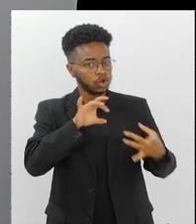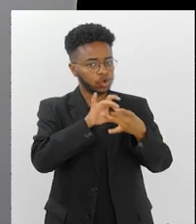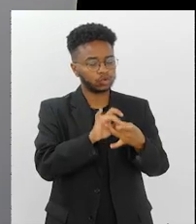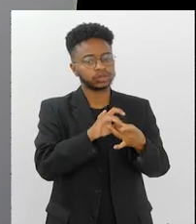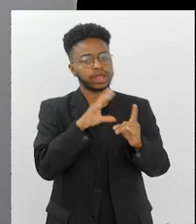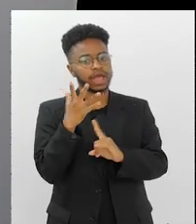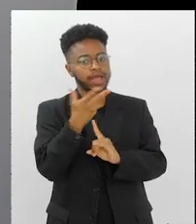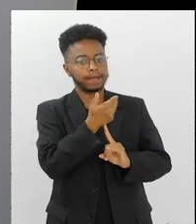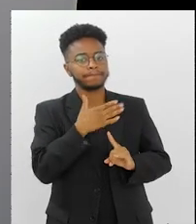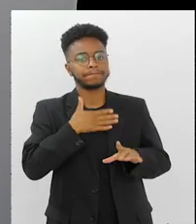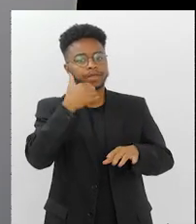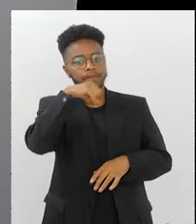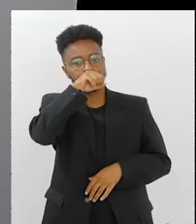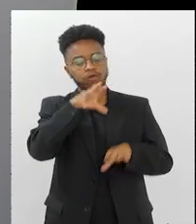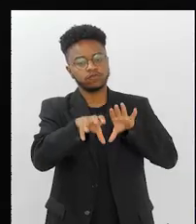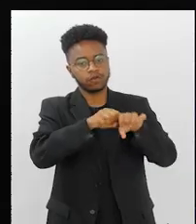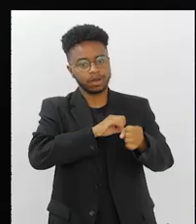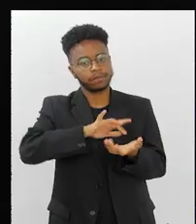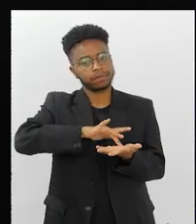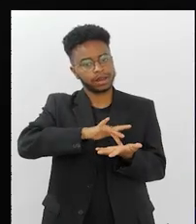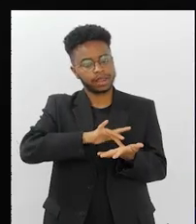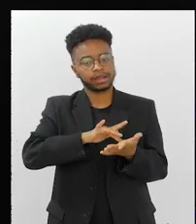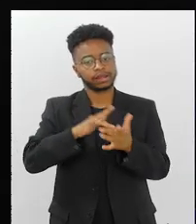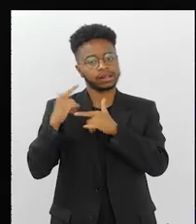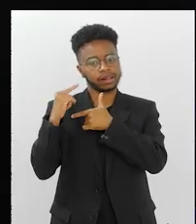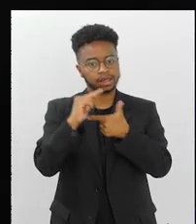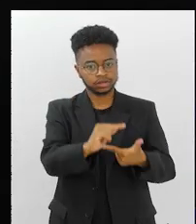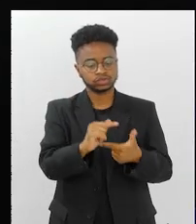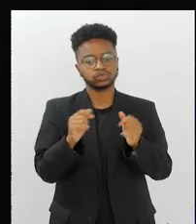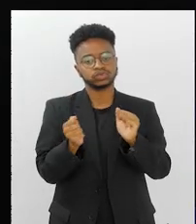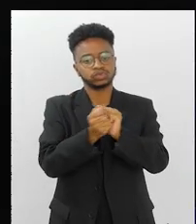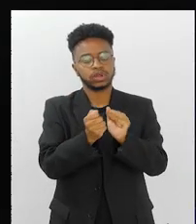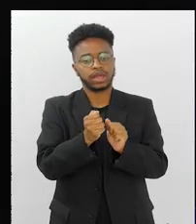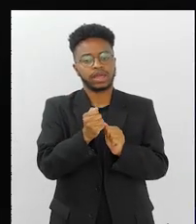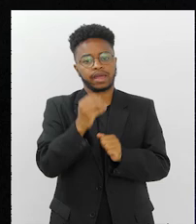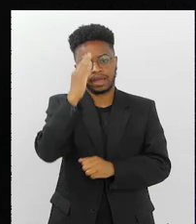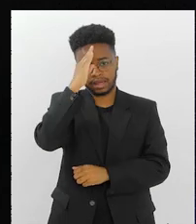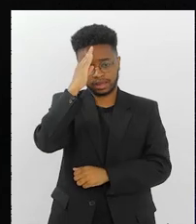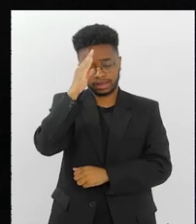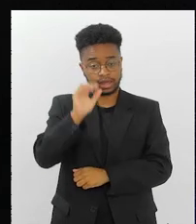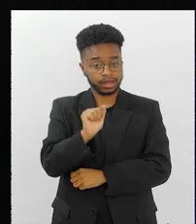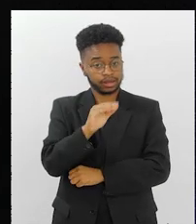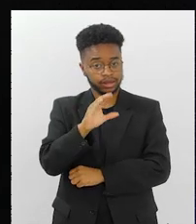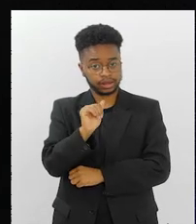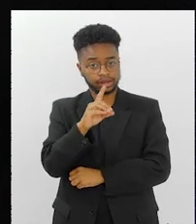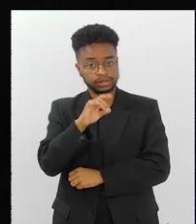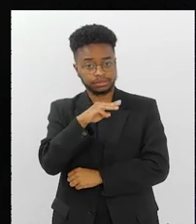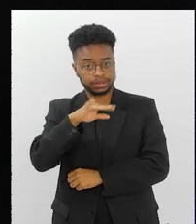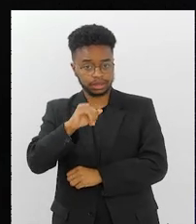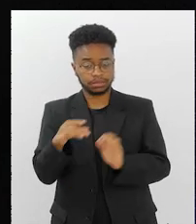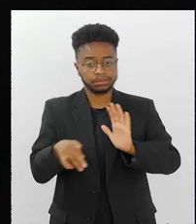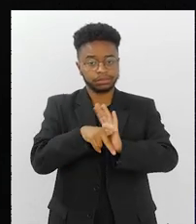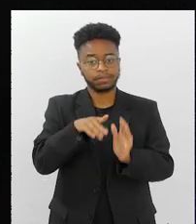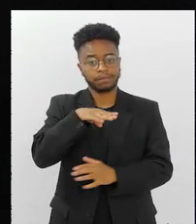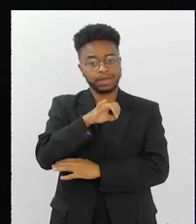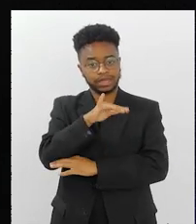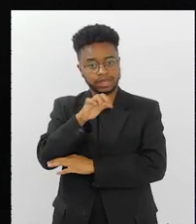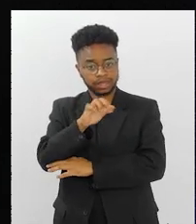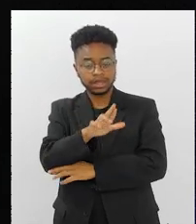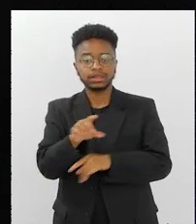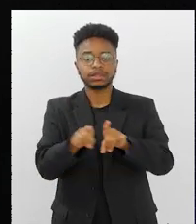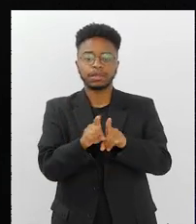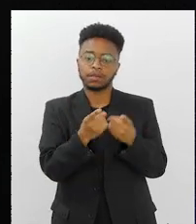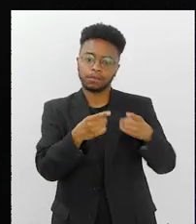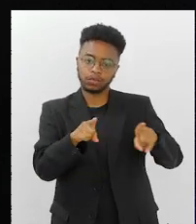mãe é formada em em balé clássico pela academia rio que é uma academia famosa no Meier eh estudou música também porque meu avô era